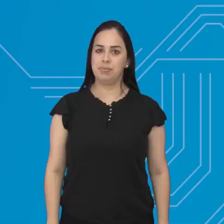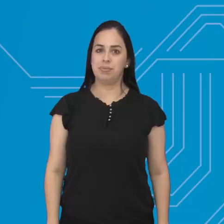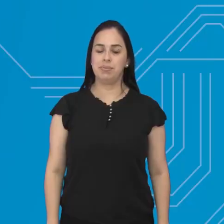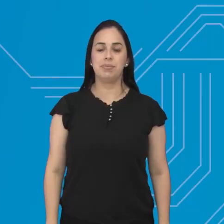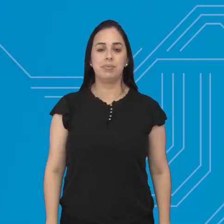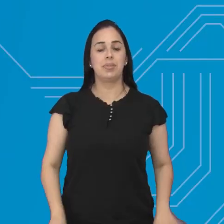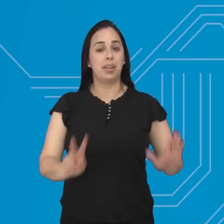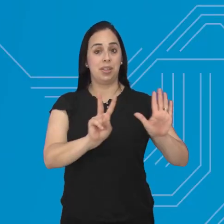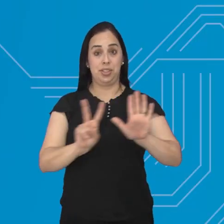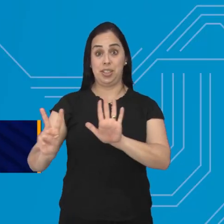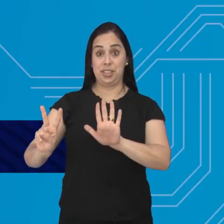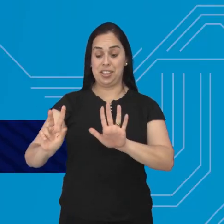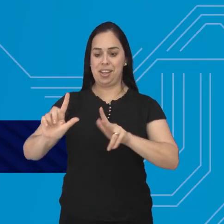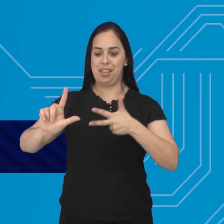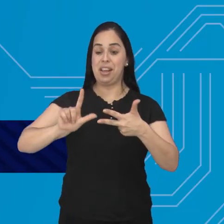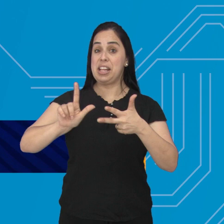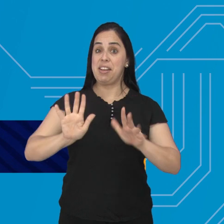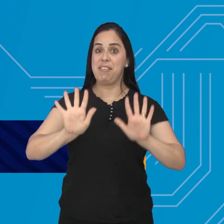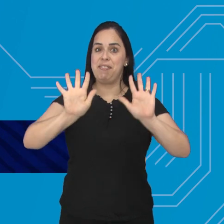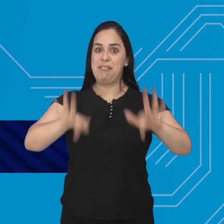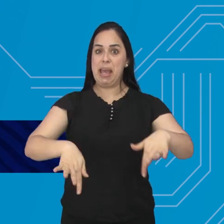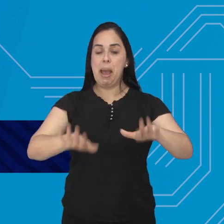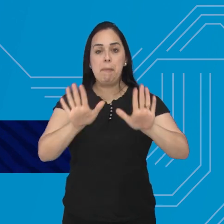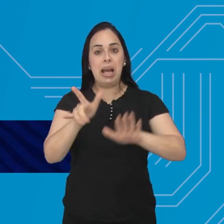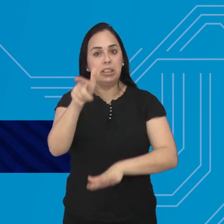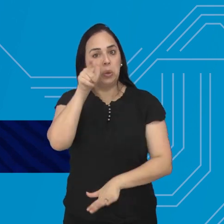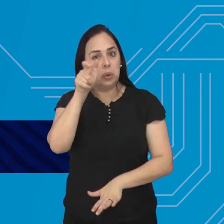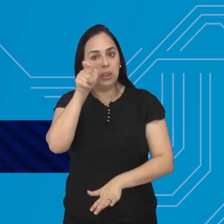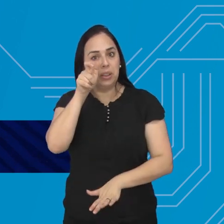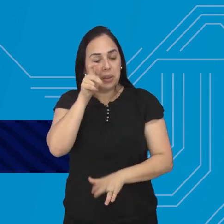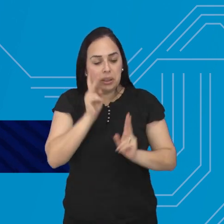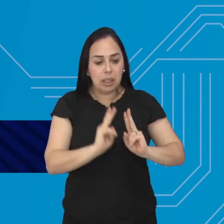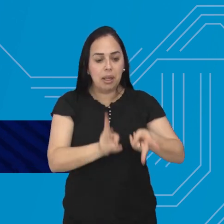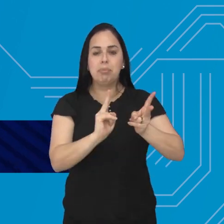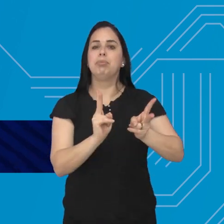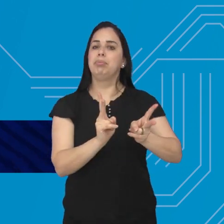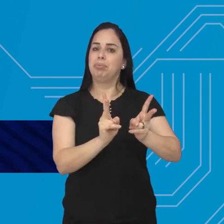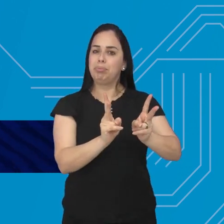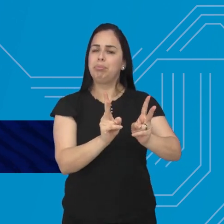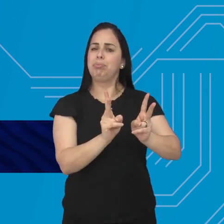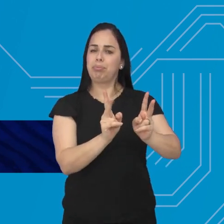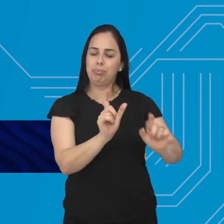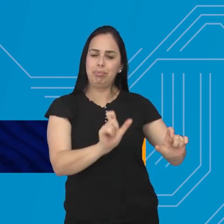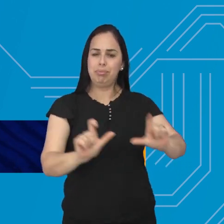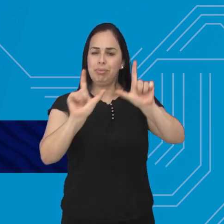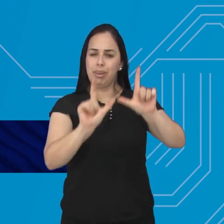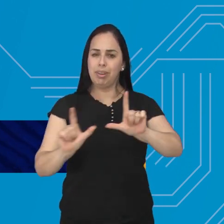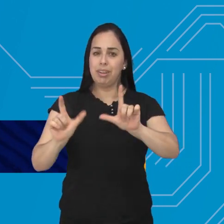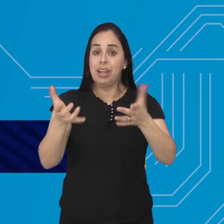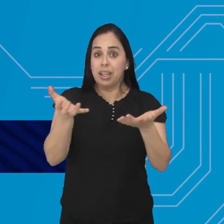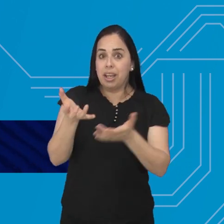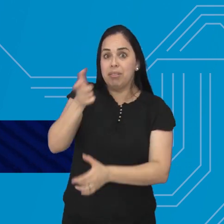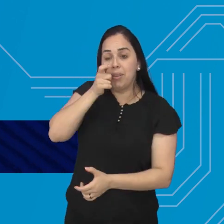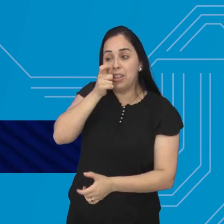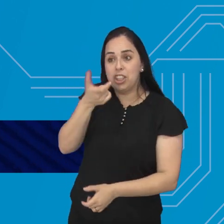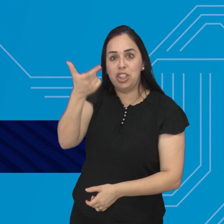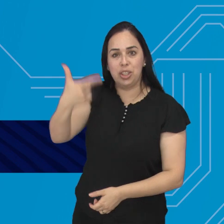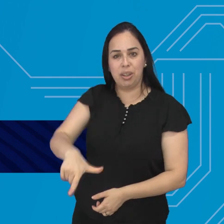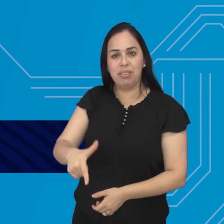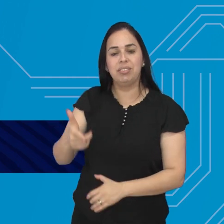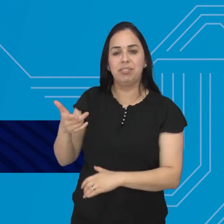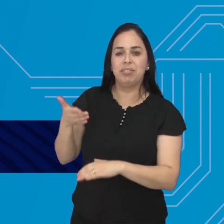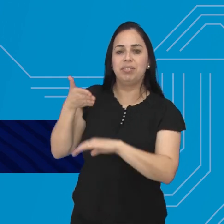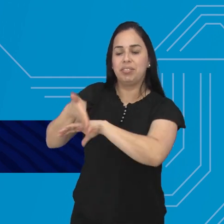E o Semana Legislativa fica por aqui, mas continue ligado na nossa programação. Se você quiser rever o programa, é